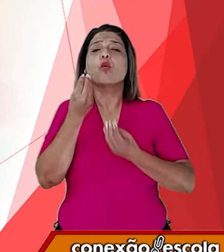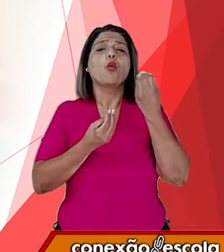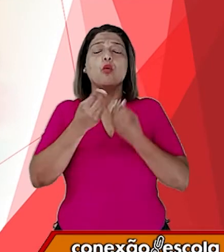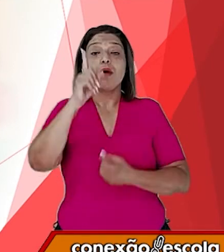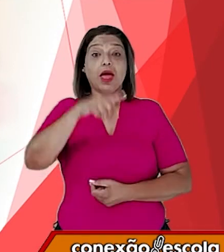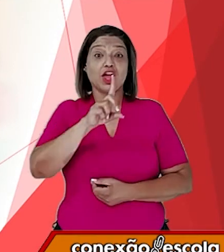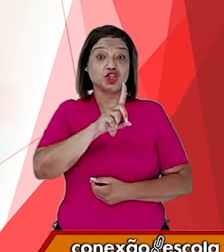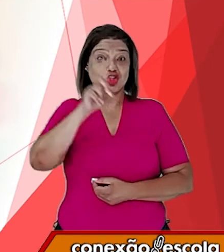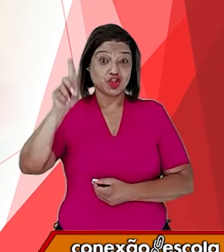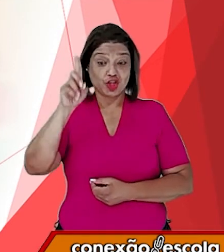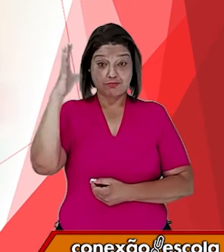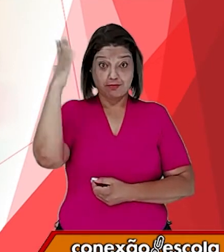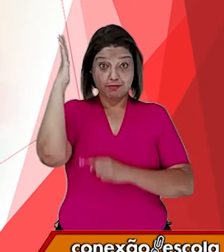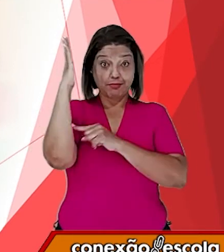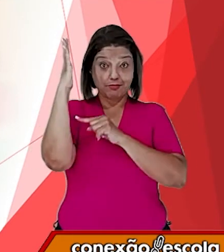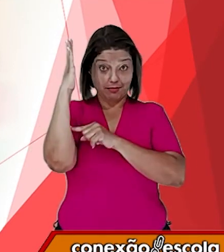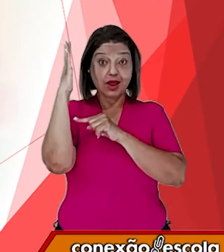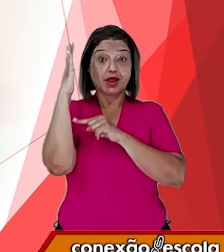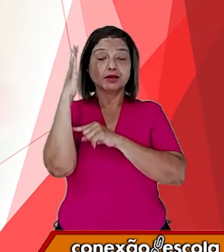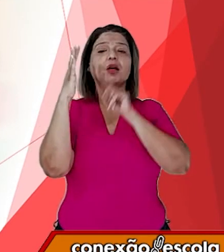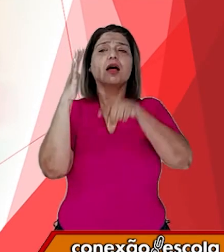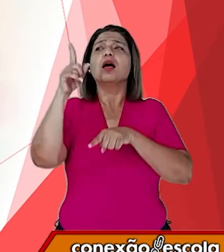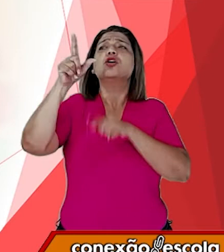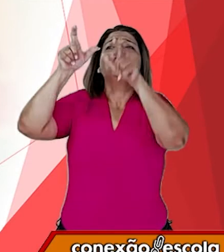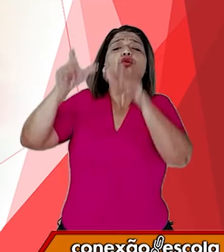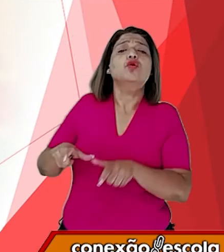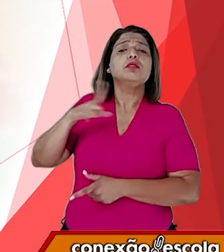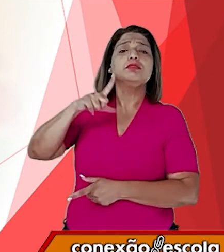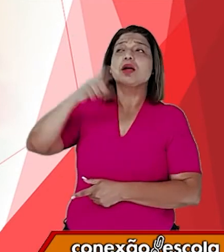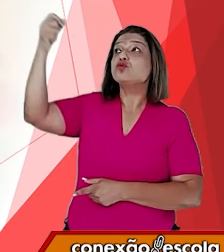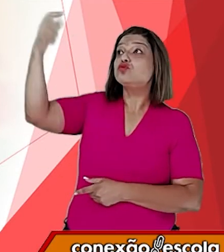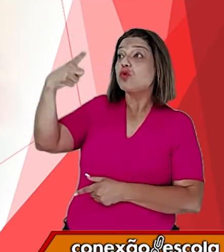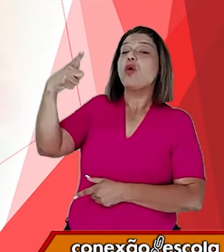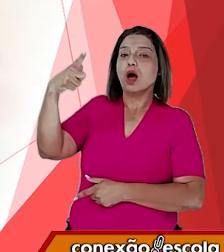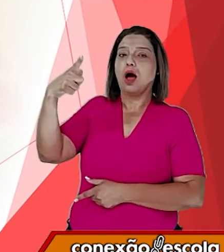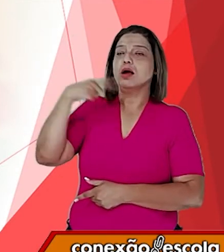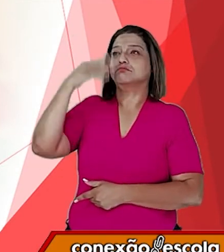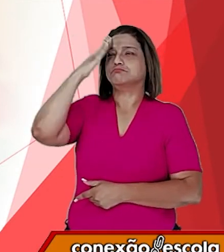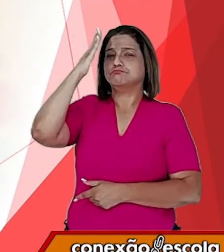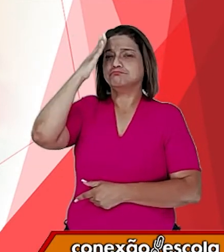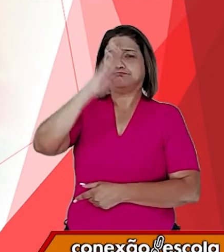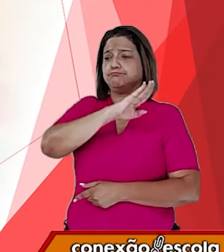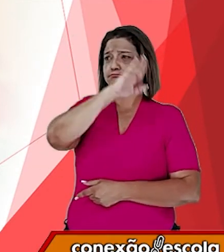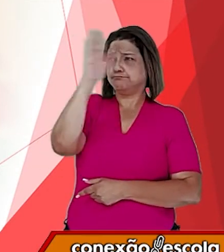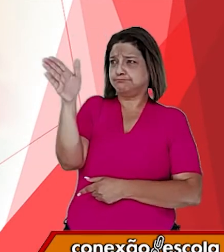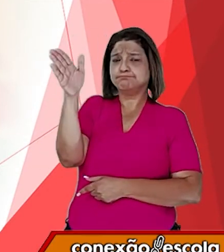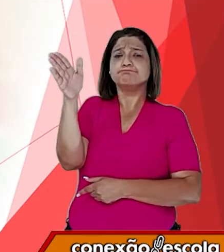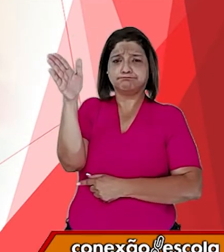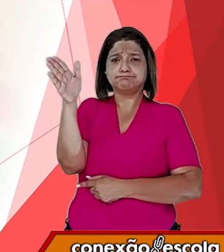braço direito para a direção em que o Sol nasce. Assim, encontraremos o